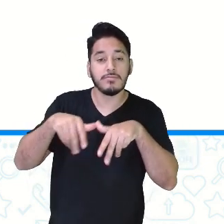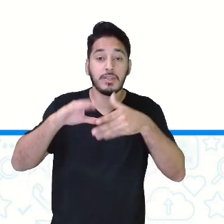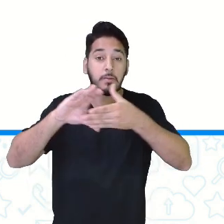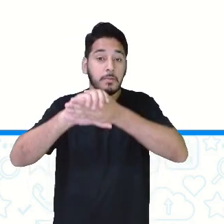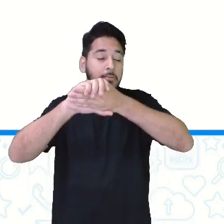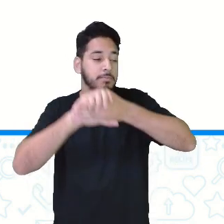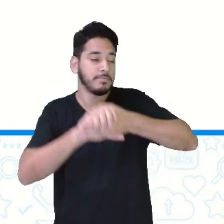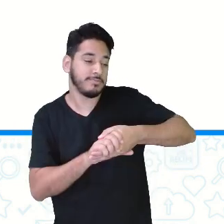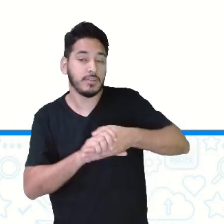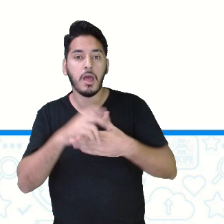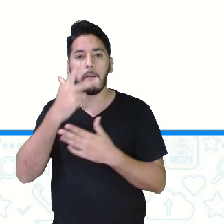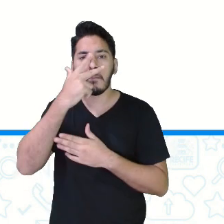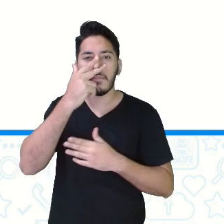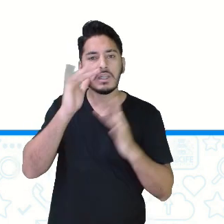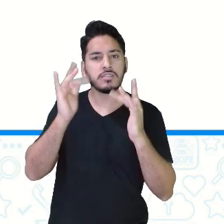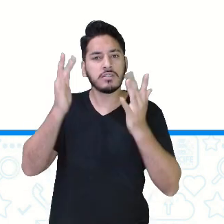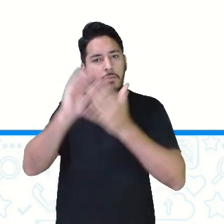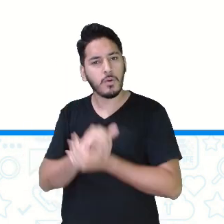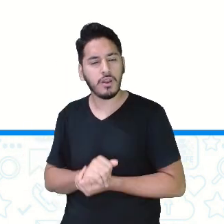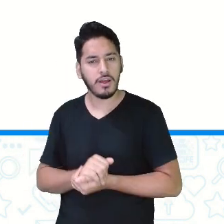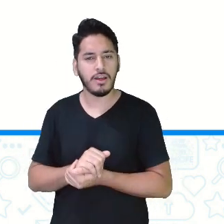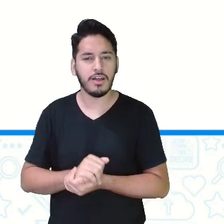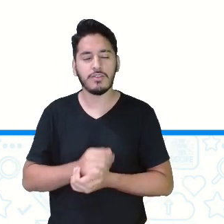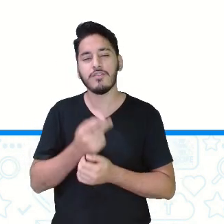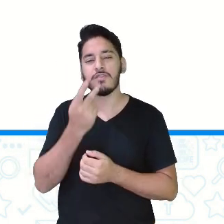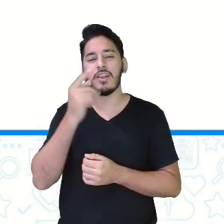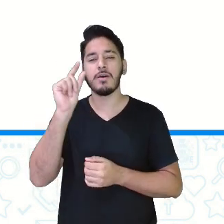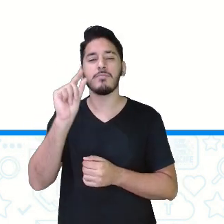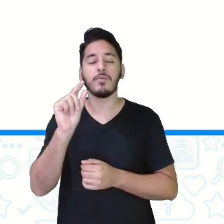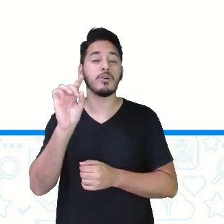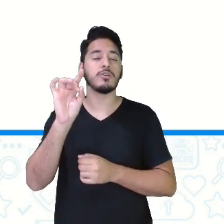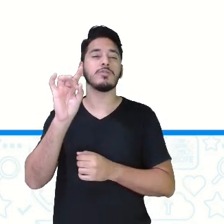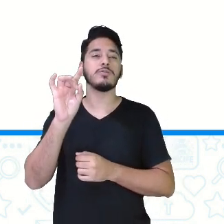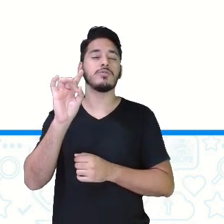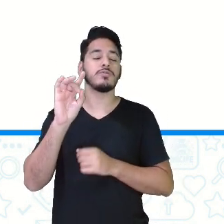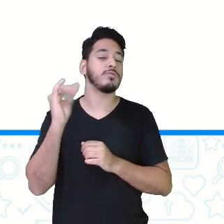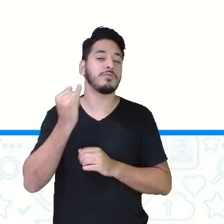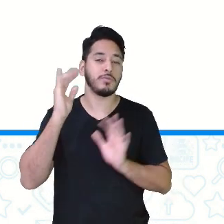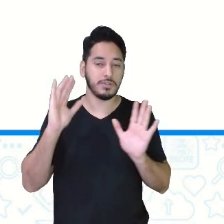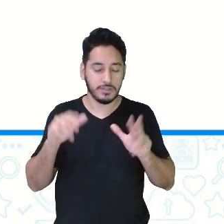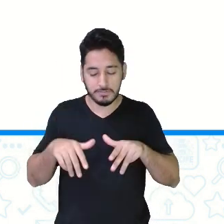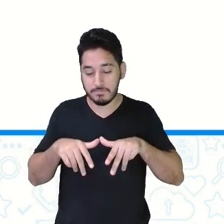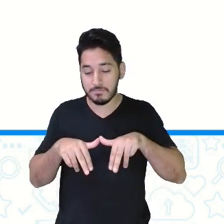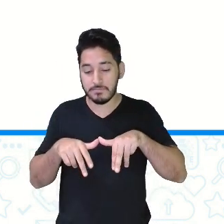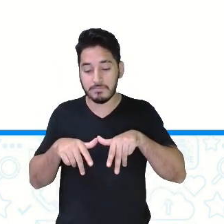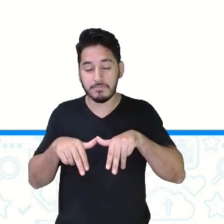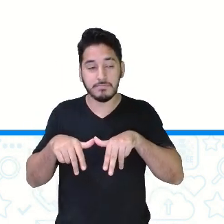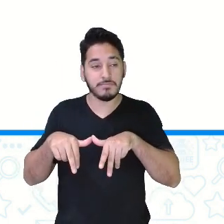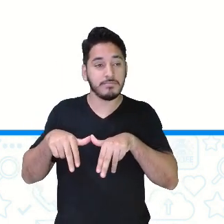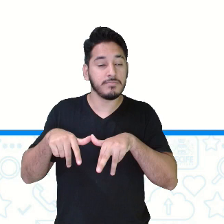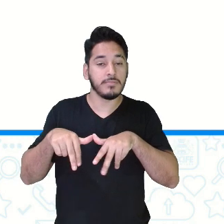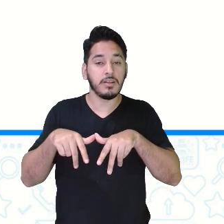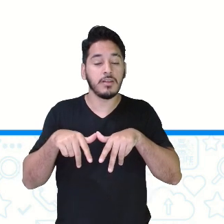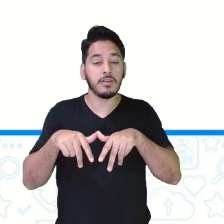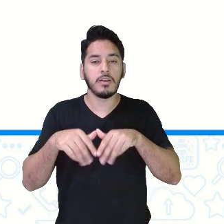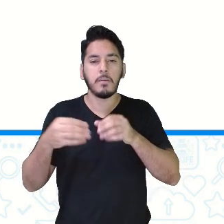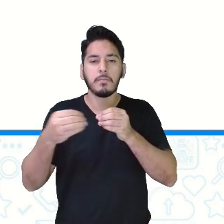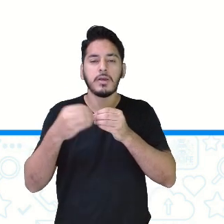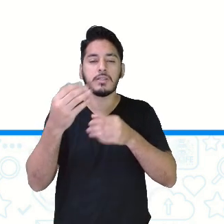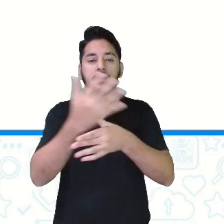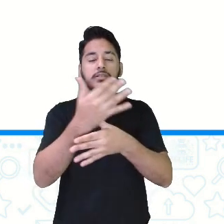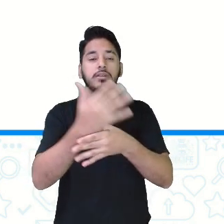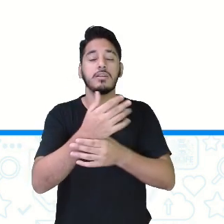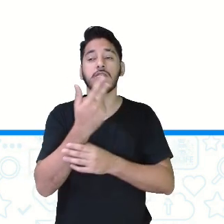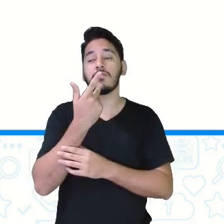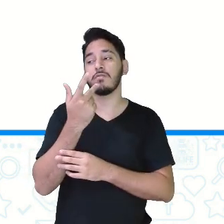dadas como namorados. Falavam pouco, só o essencial. Próximo à saída da cidade, a